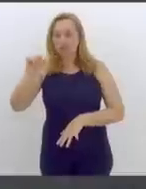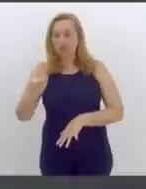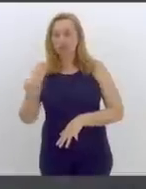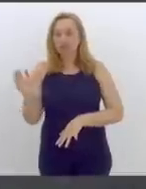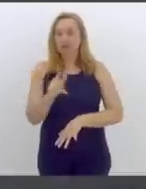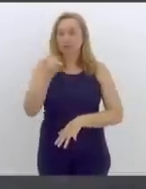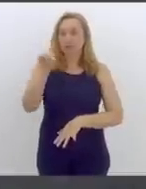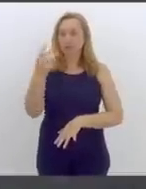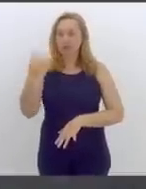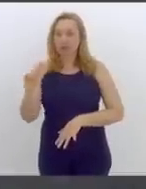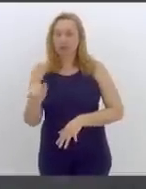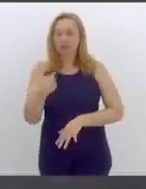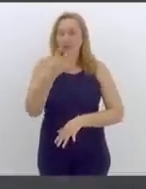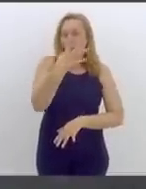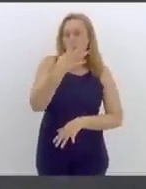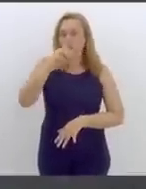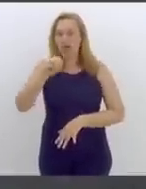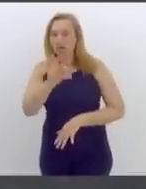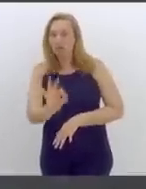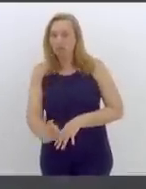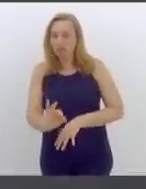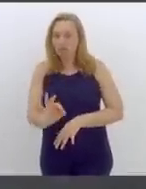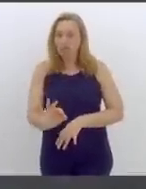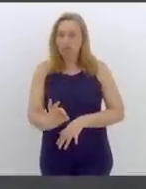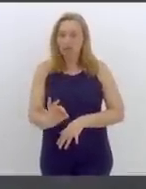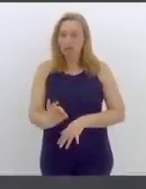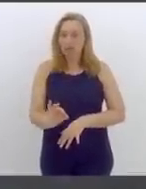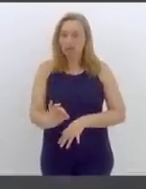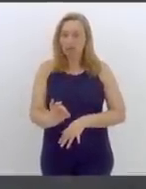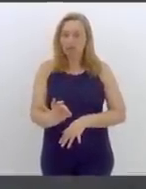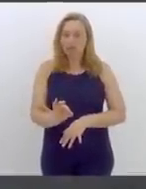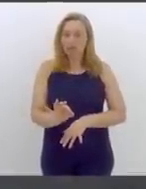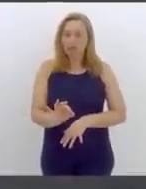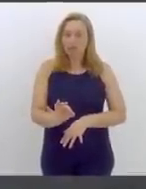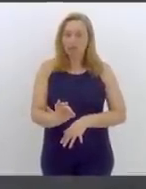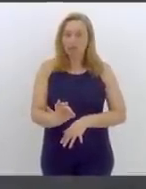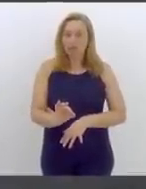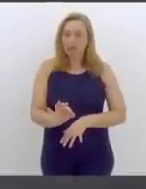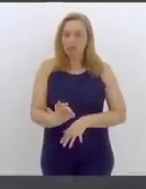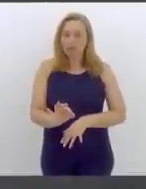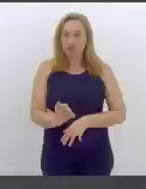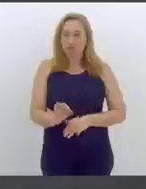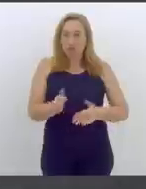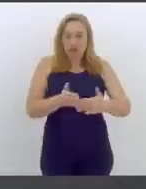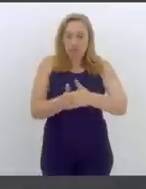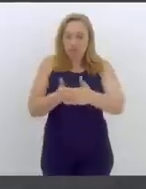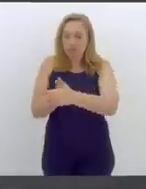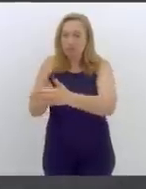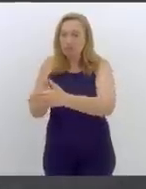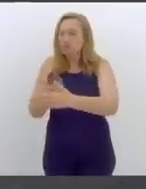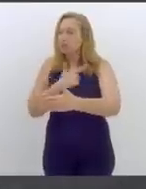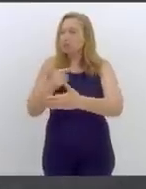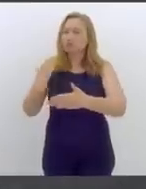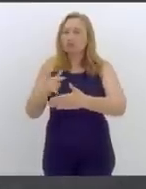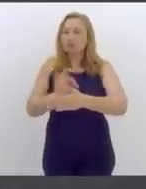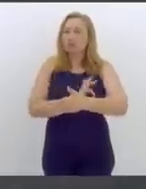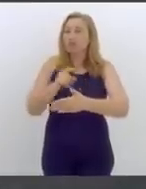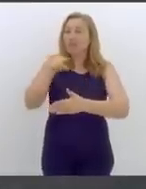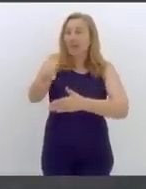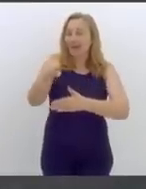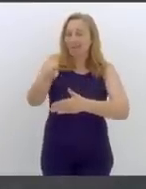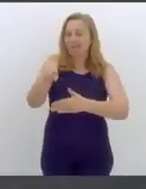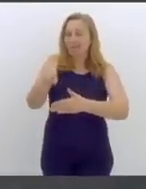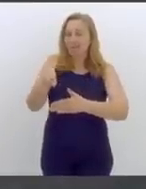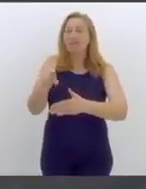norte 40% do território da zona norte está debaixo de barricada então não tem policiamento para lá então